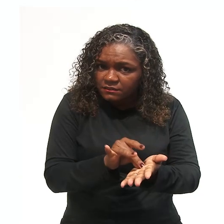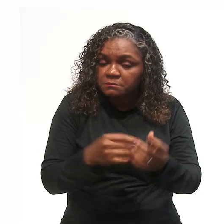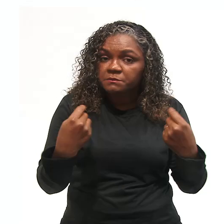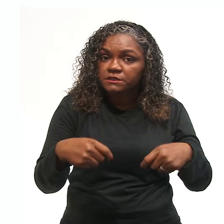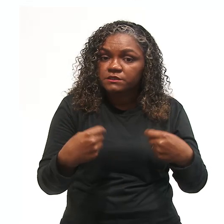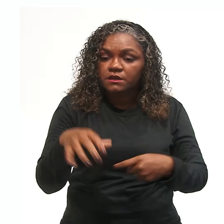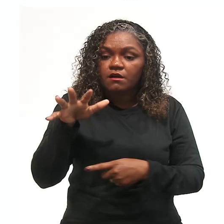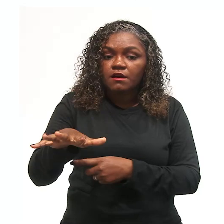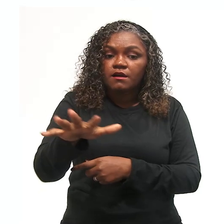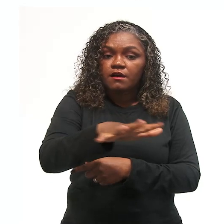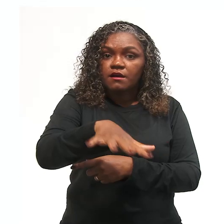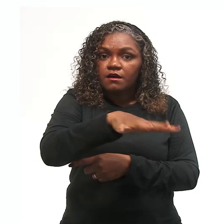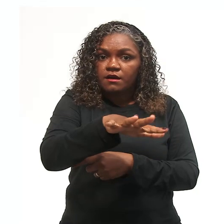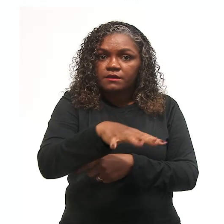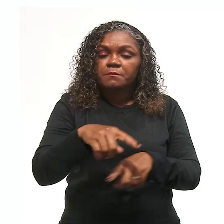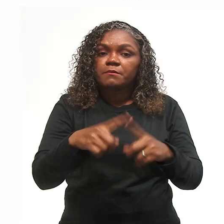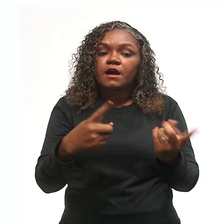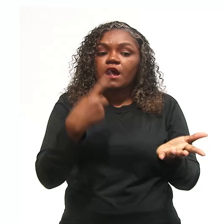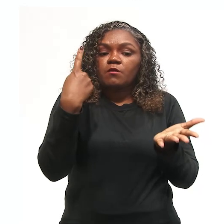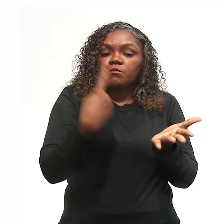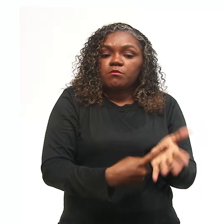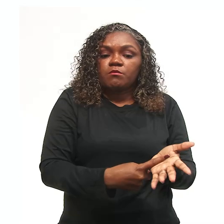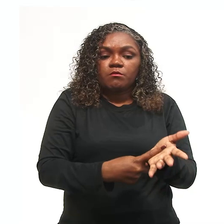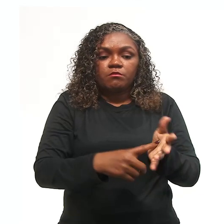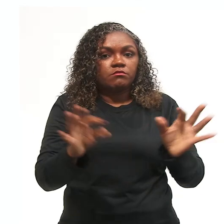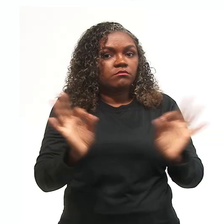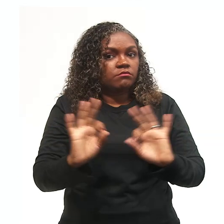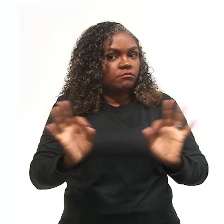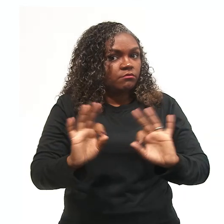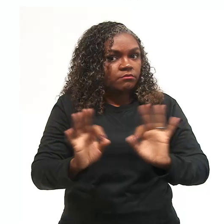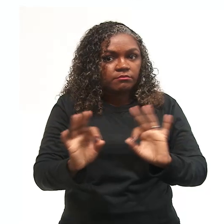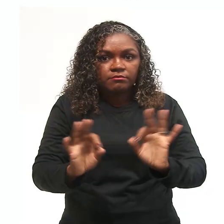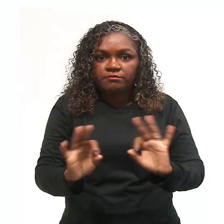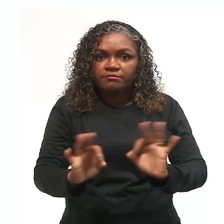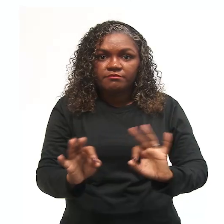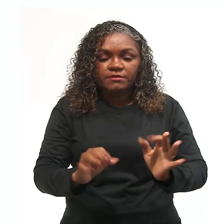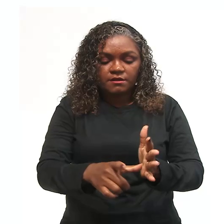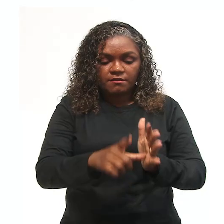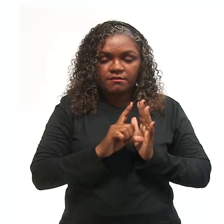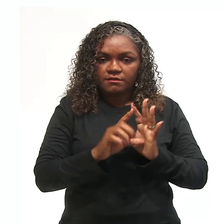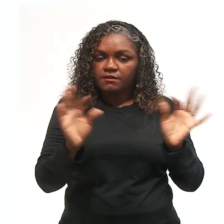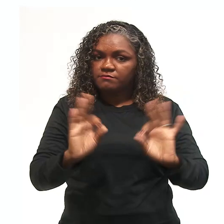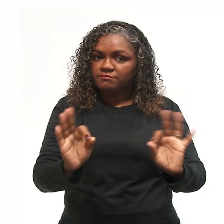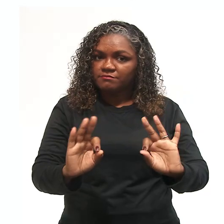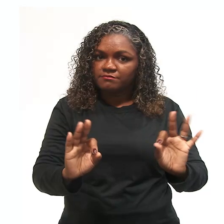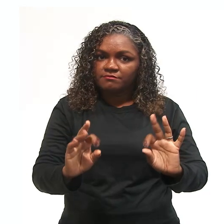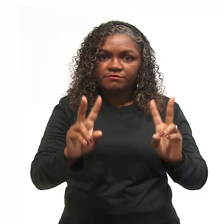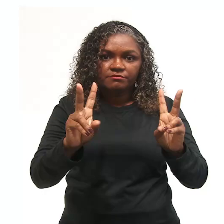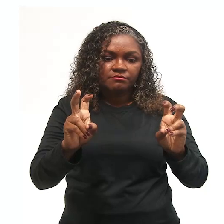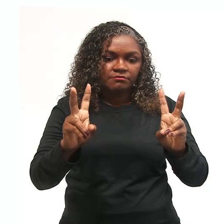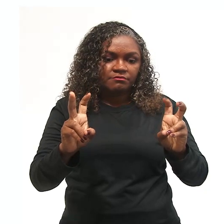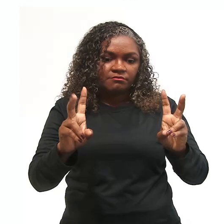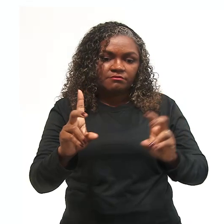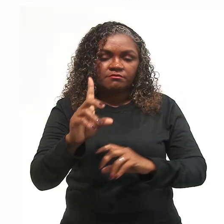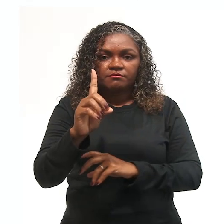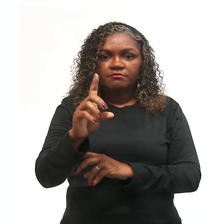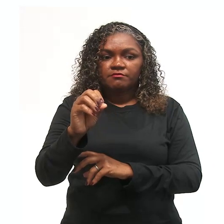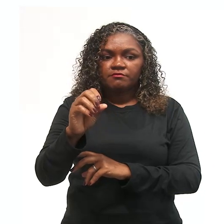área, não havendo compromisso com qualquer montante inicial de